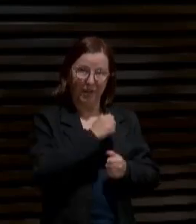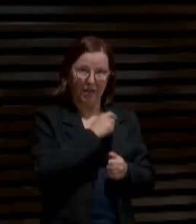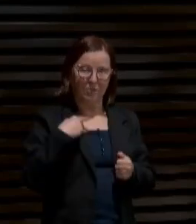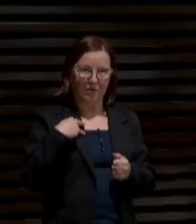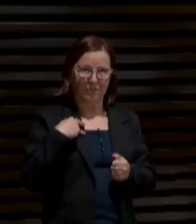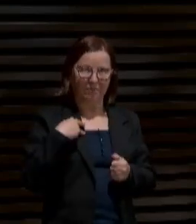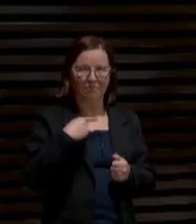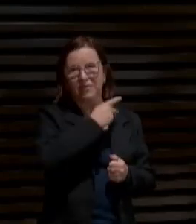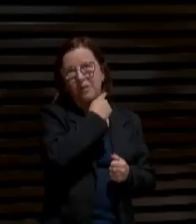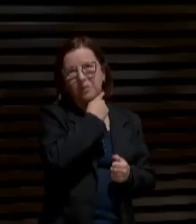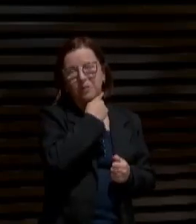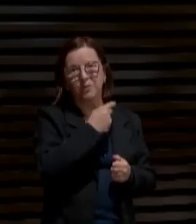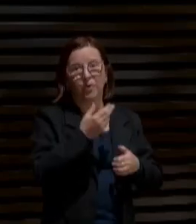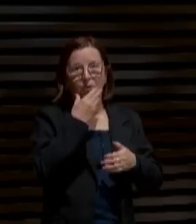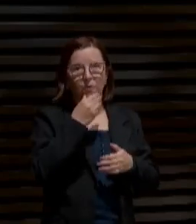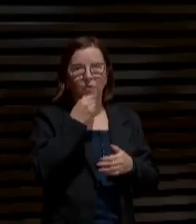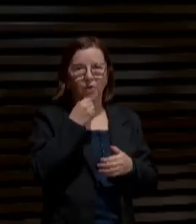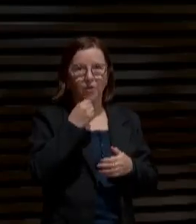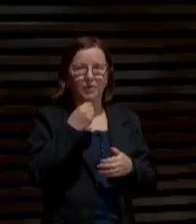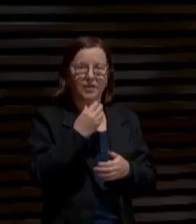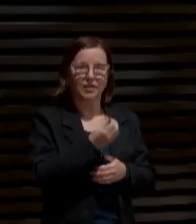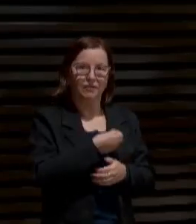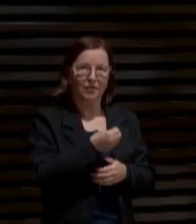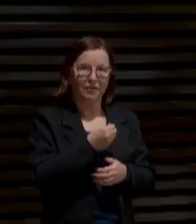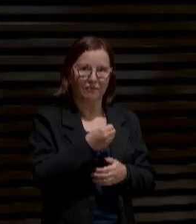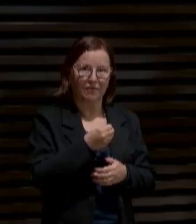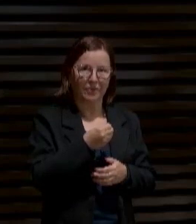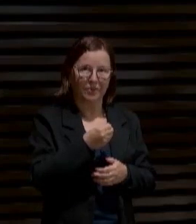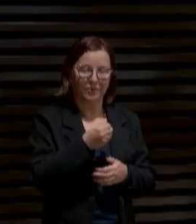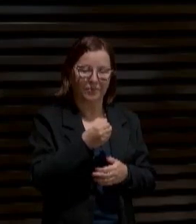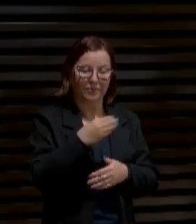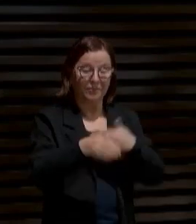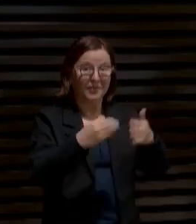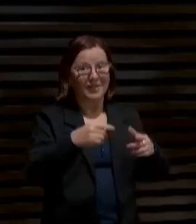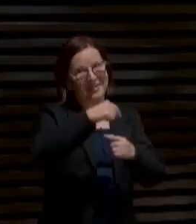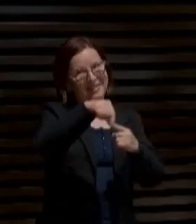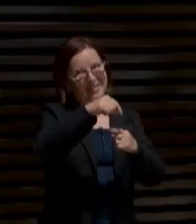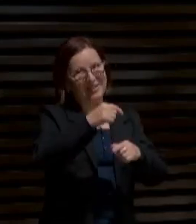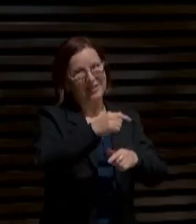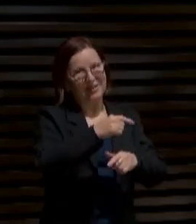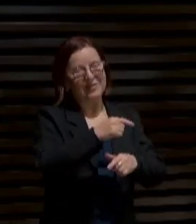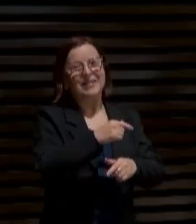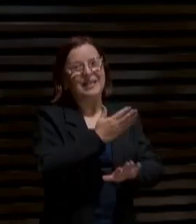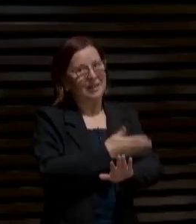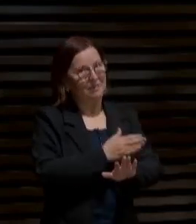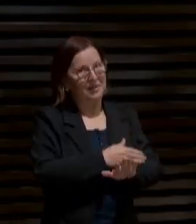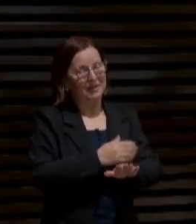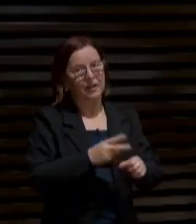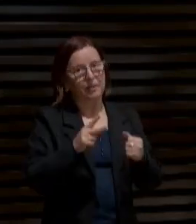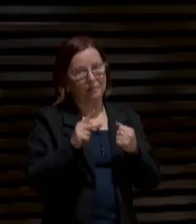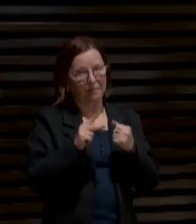o homem que em sua vida passou pelo processo de santificação na prática Pedro no fim de sua vida